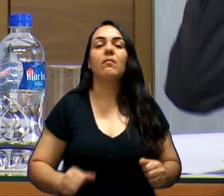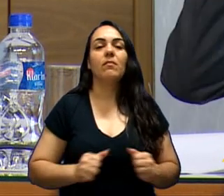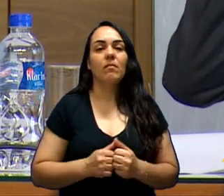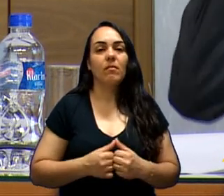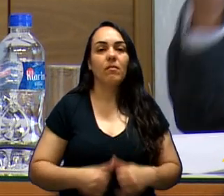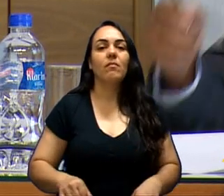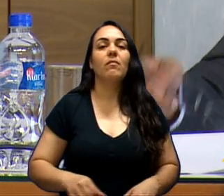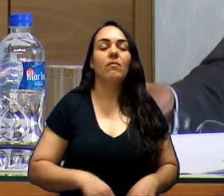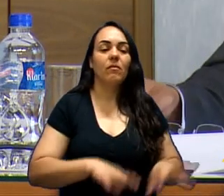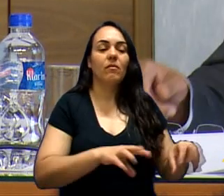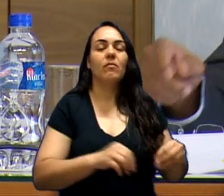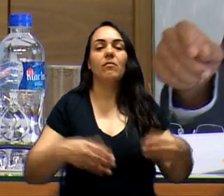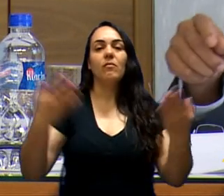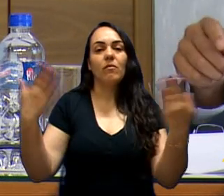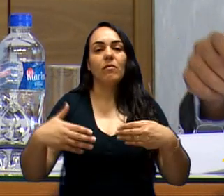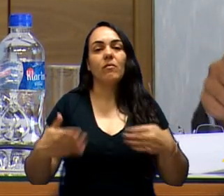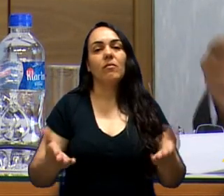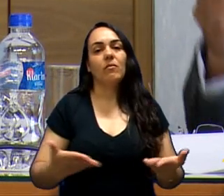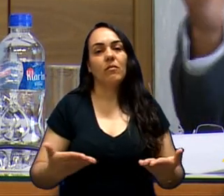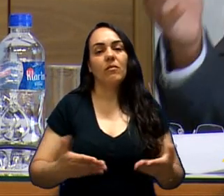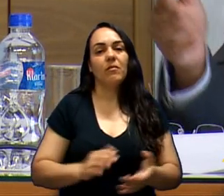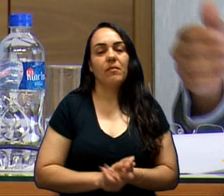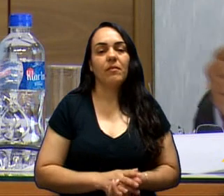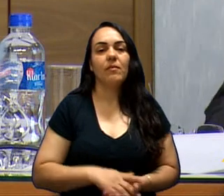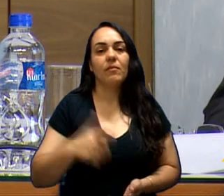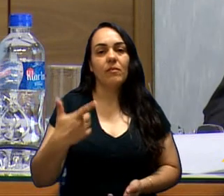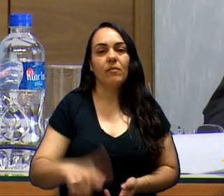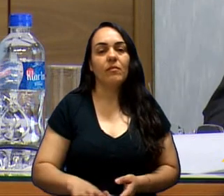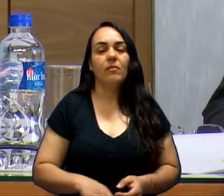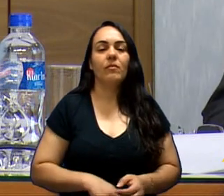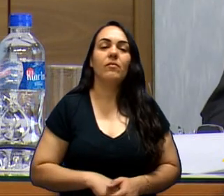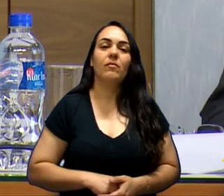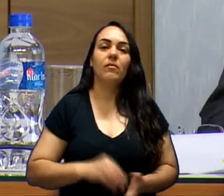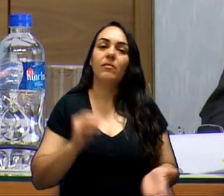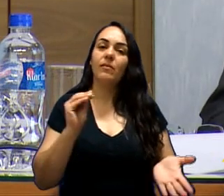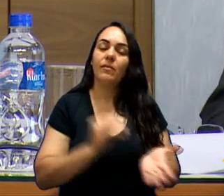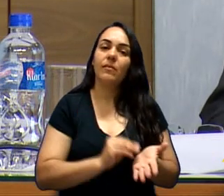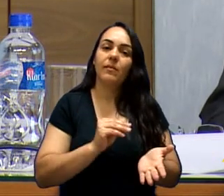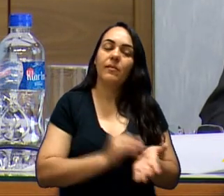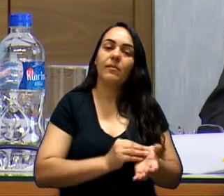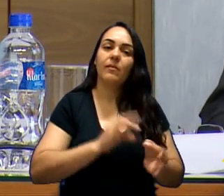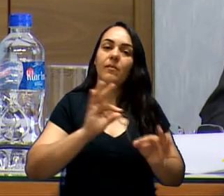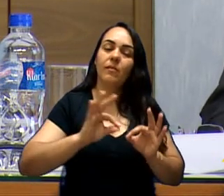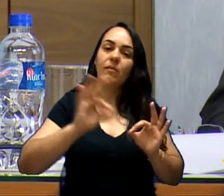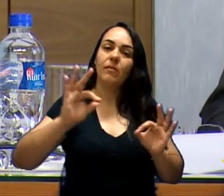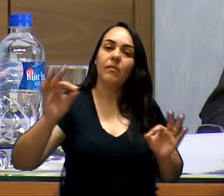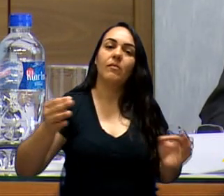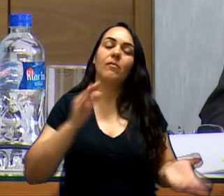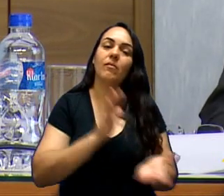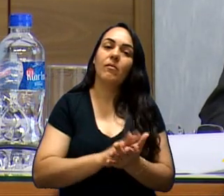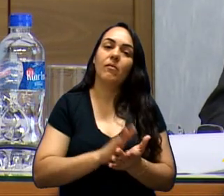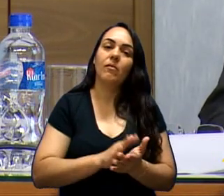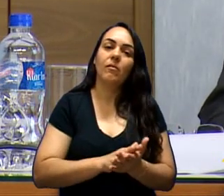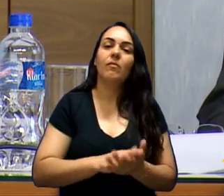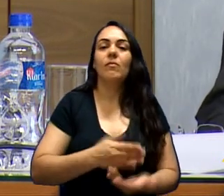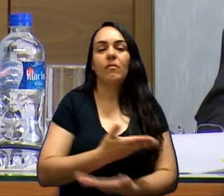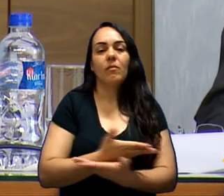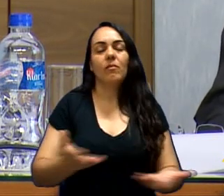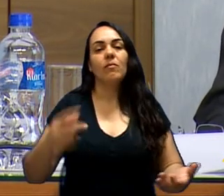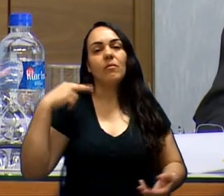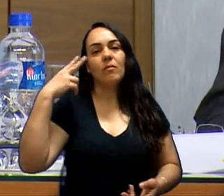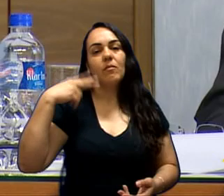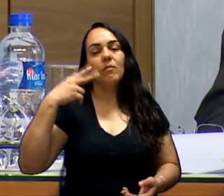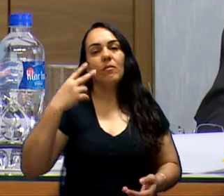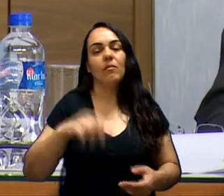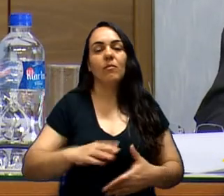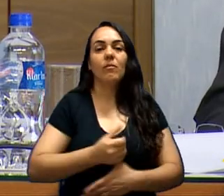está aprovado. Mais uma vez, uma pauta extensa. Parabenizo todos os colegas vereadores. Agora escutaremos os